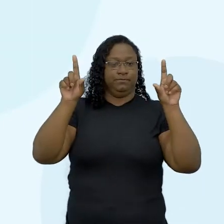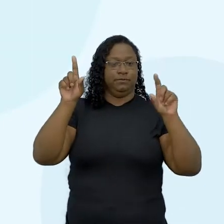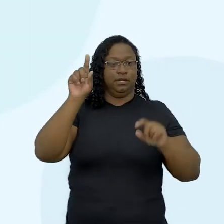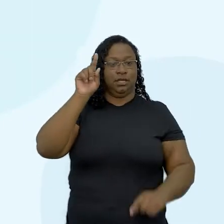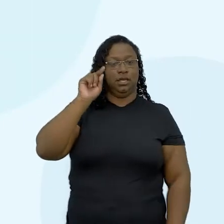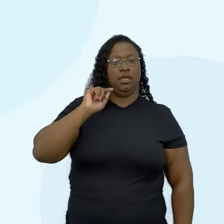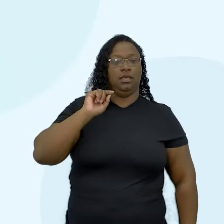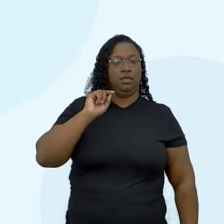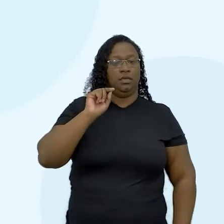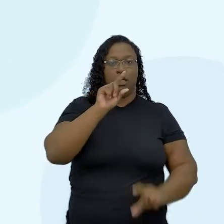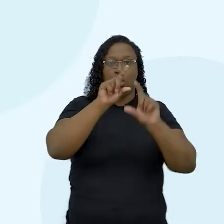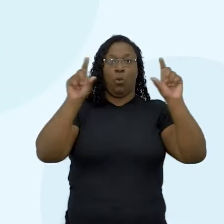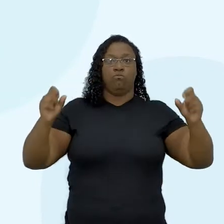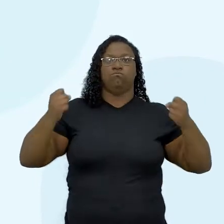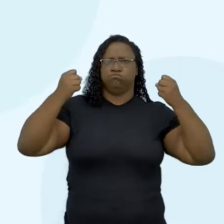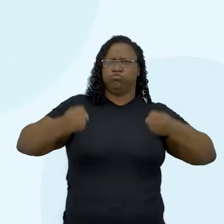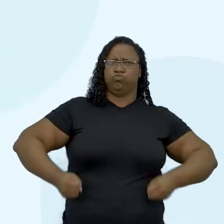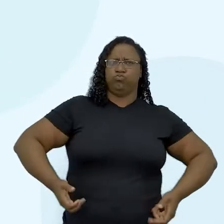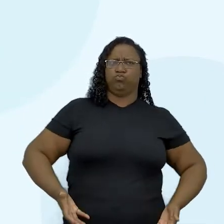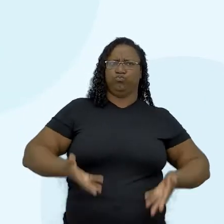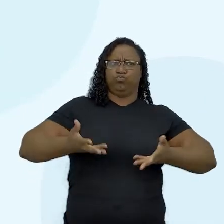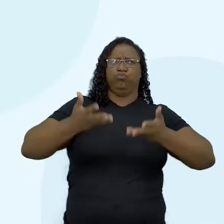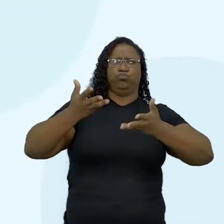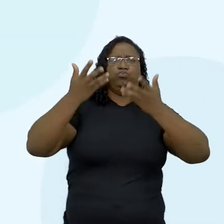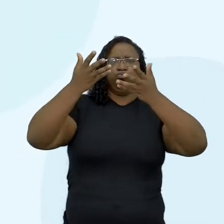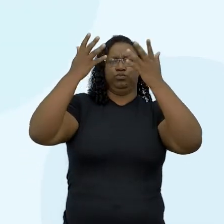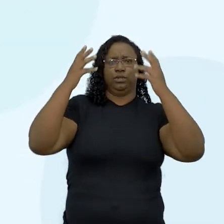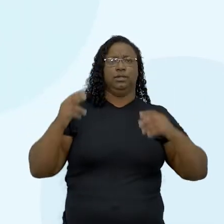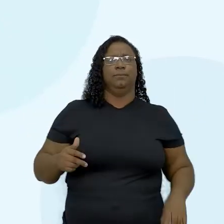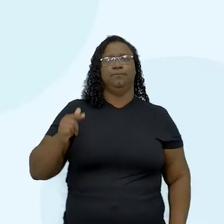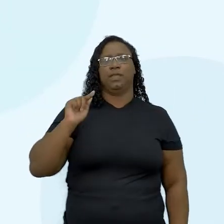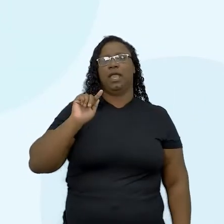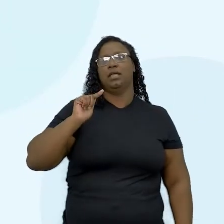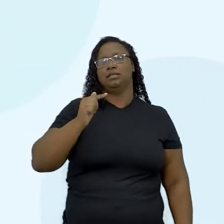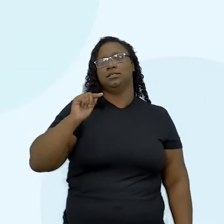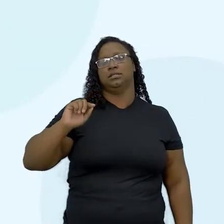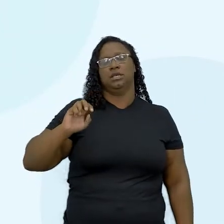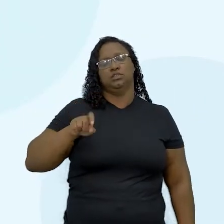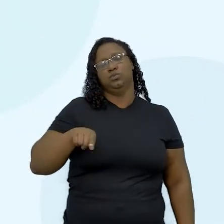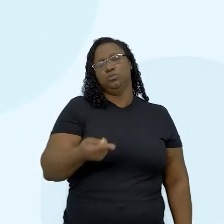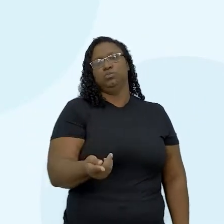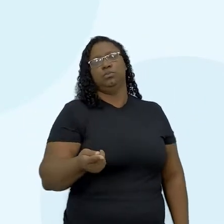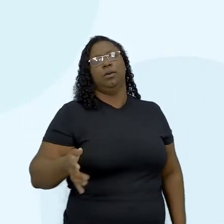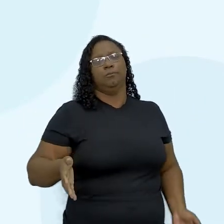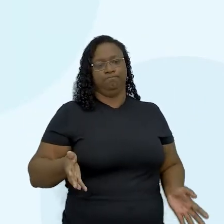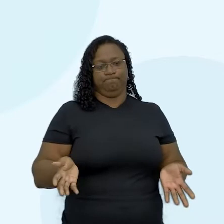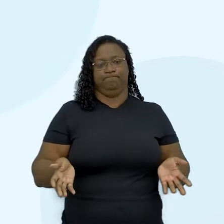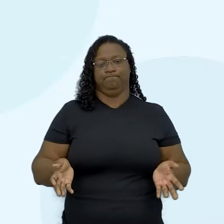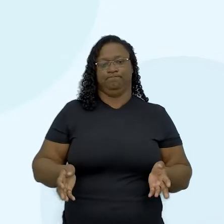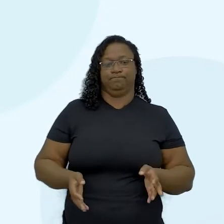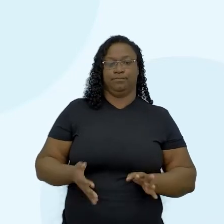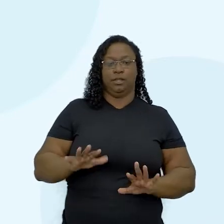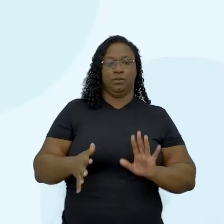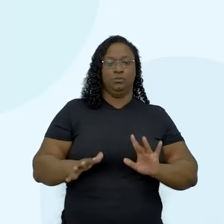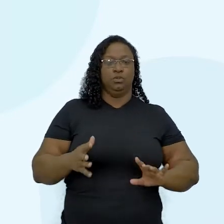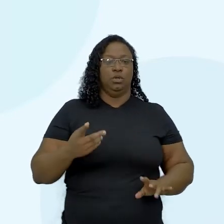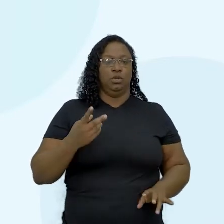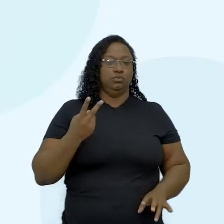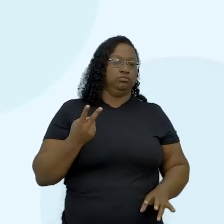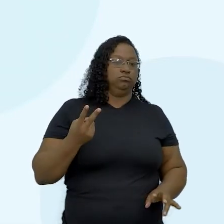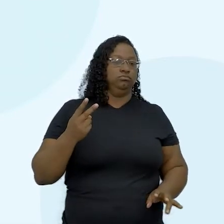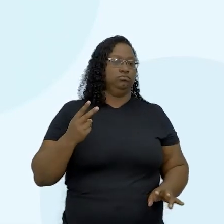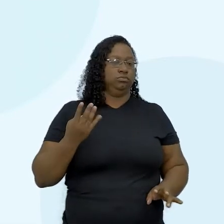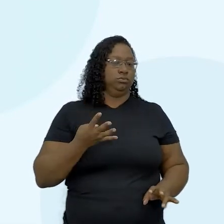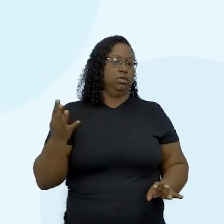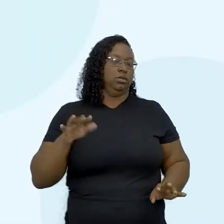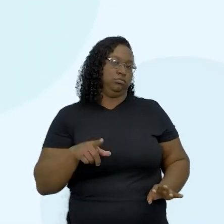7.500, mas se você colocar numa potência que é a recomendação da etiqueta de 2.900, é suficiente, ele faz um bom trabalho. Então,